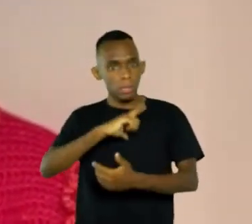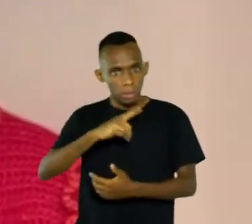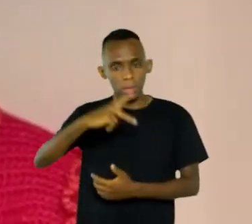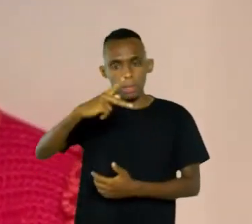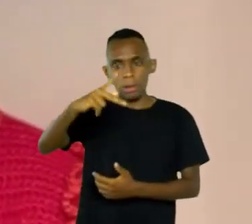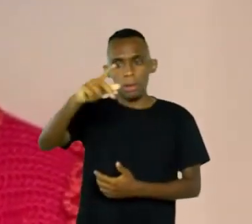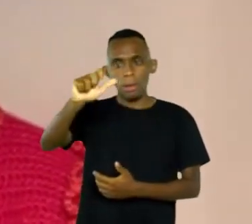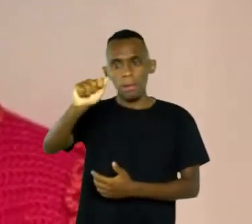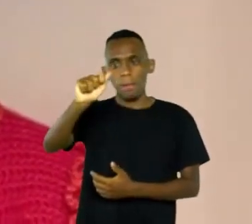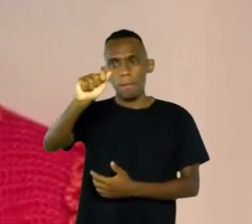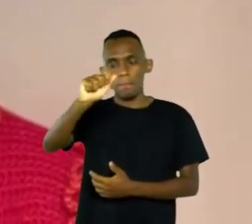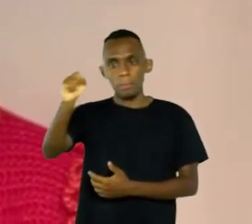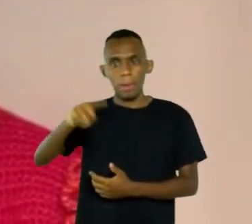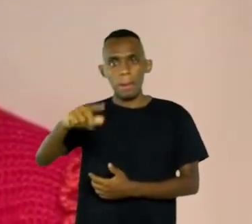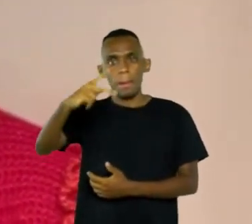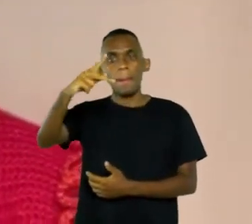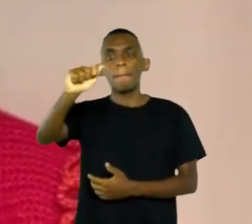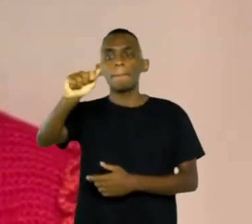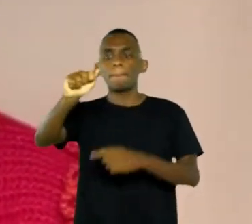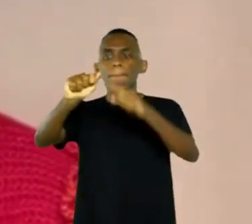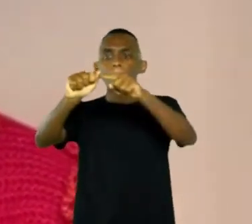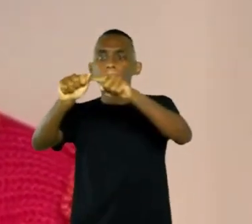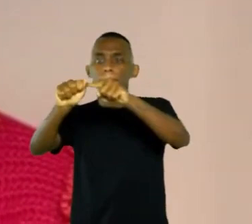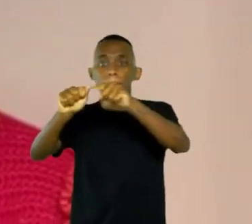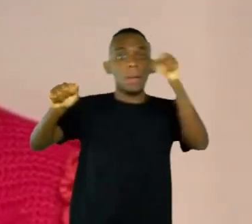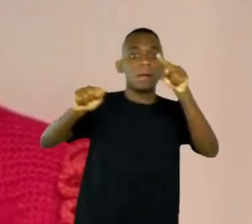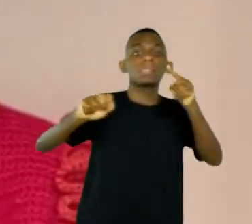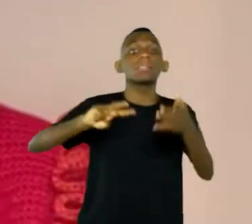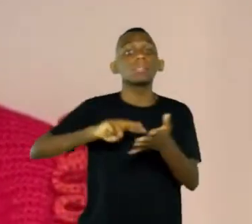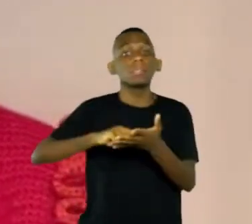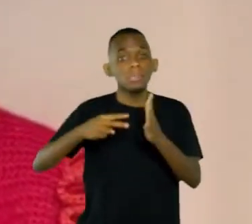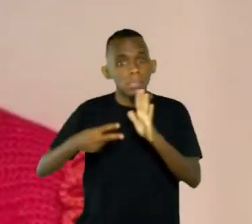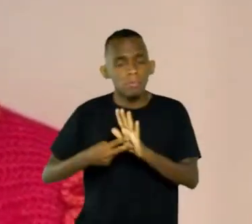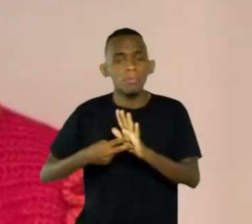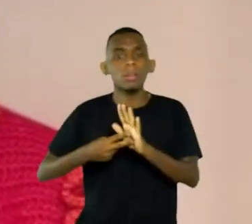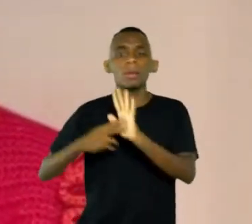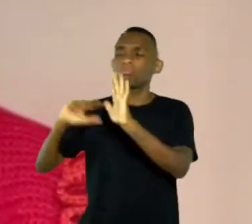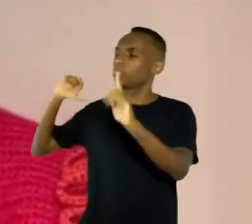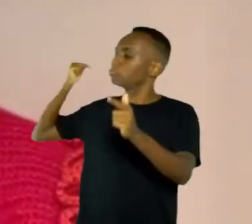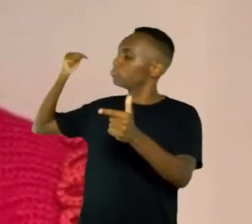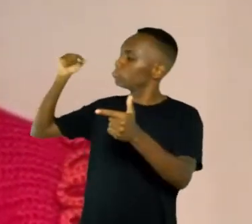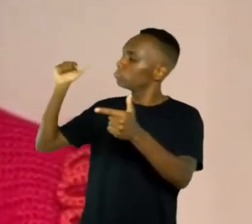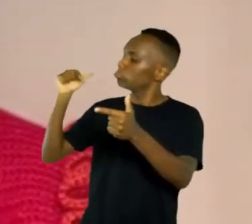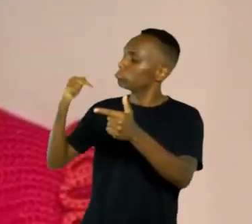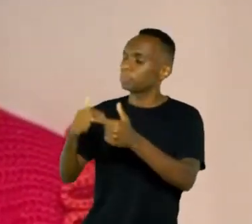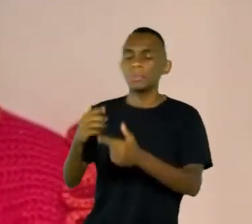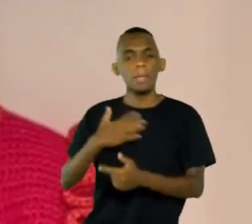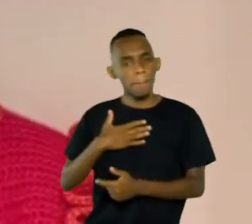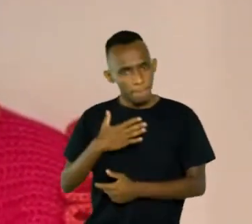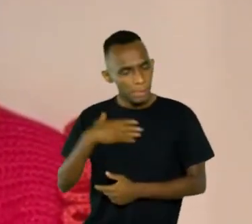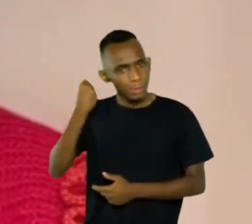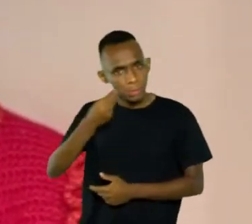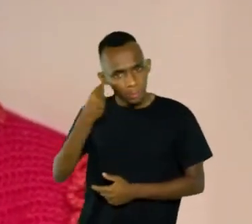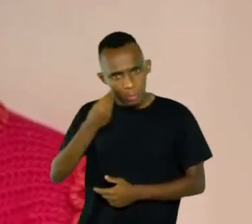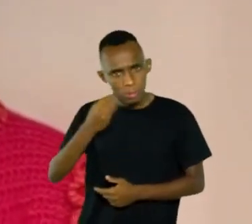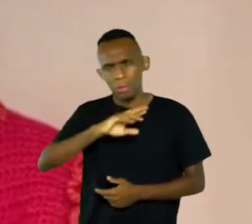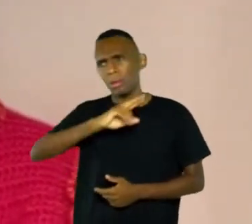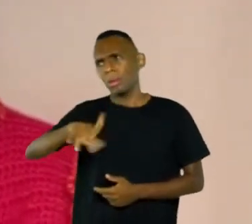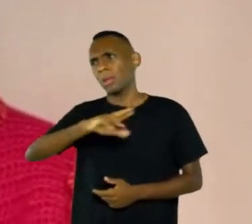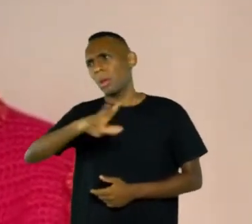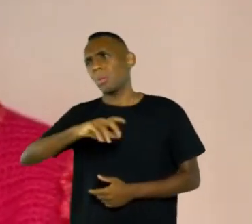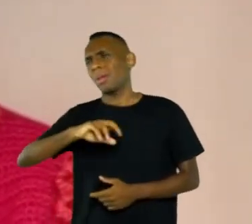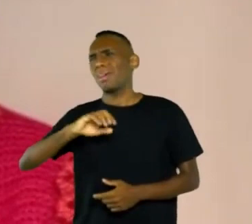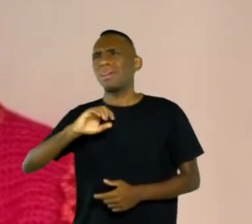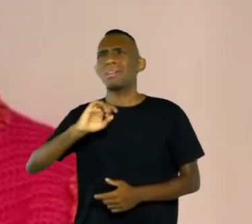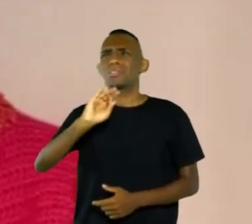é uma reverência à história que me trouxe até aqui. Então, não é de forma alguma um trocar de nome, não estou